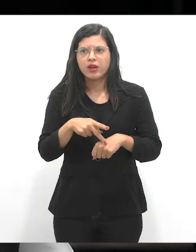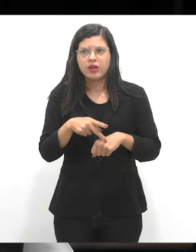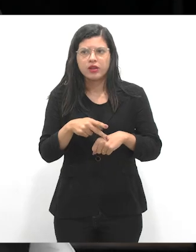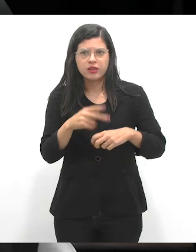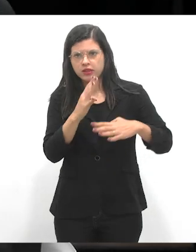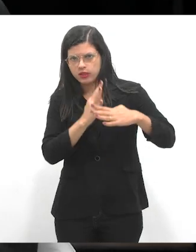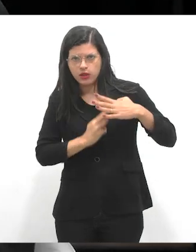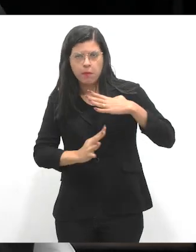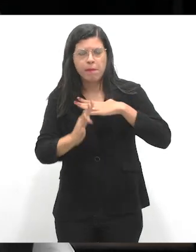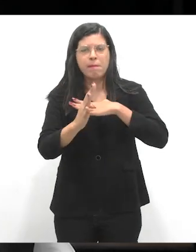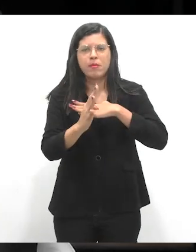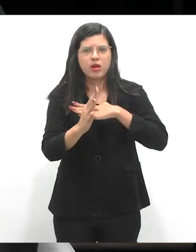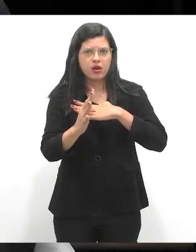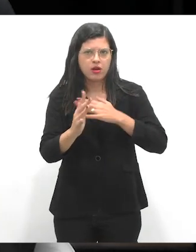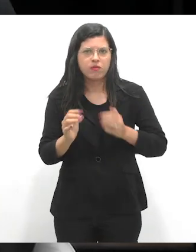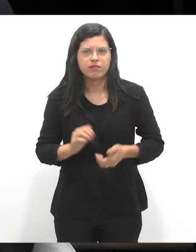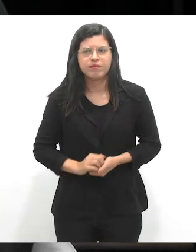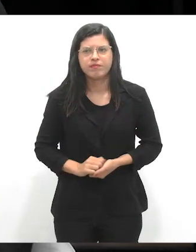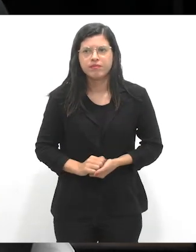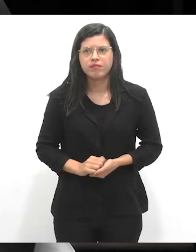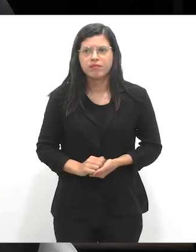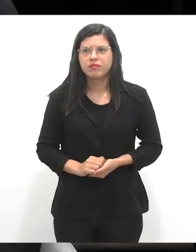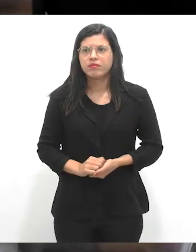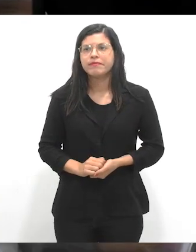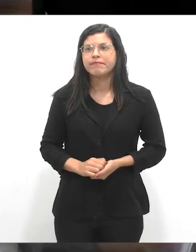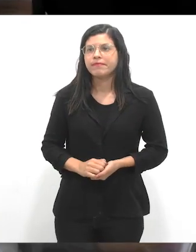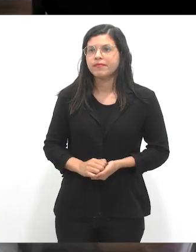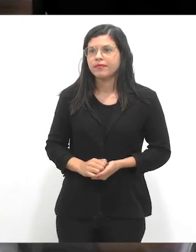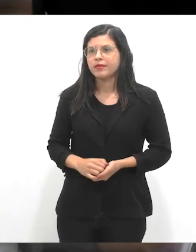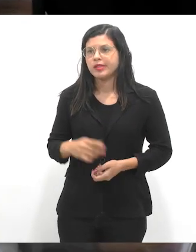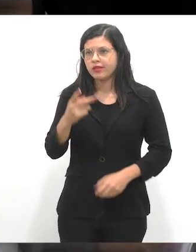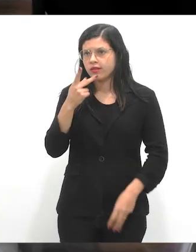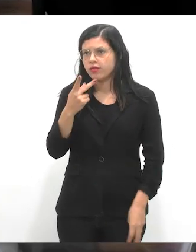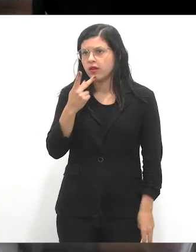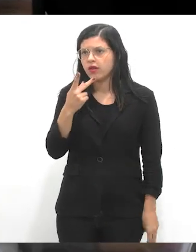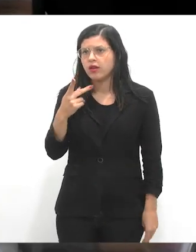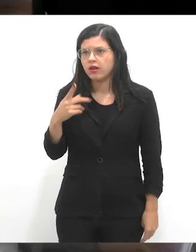países que vêm removidas por uma questão humanitária?